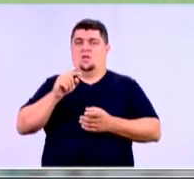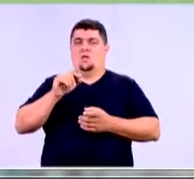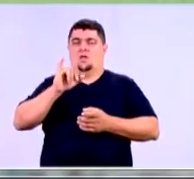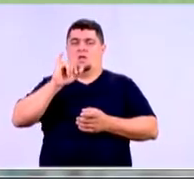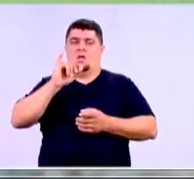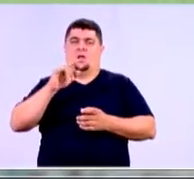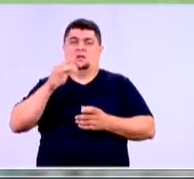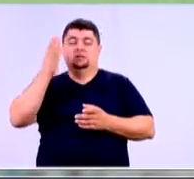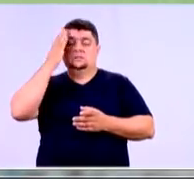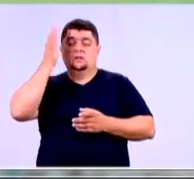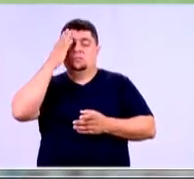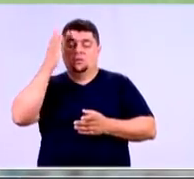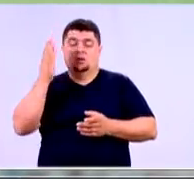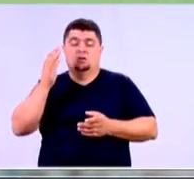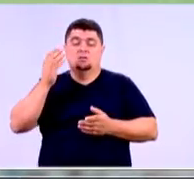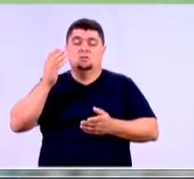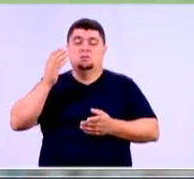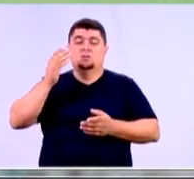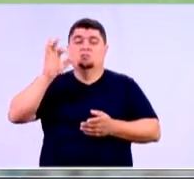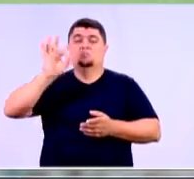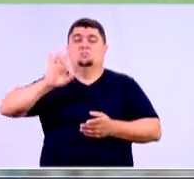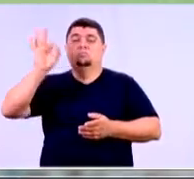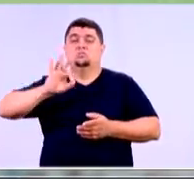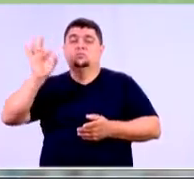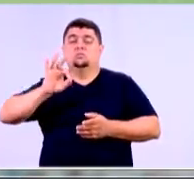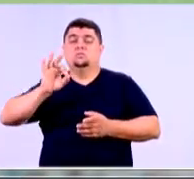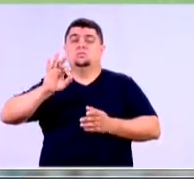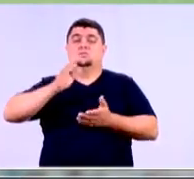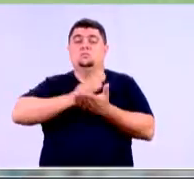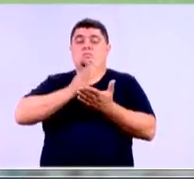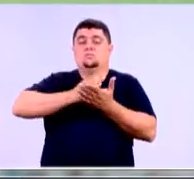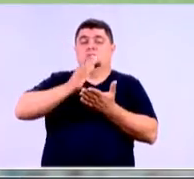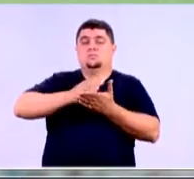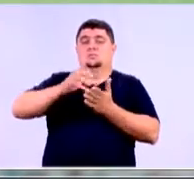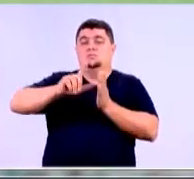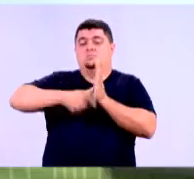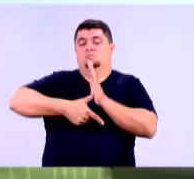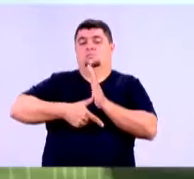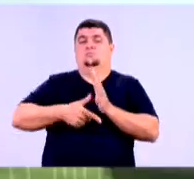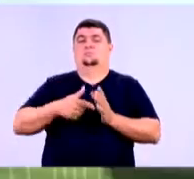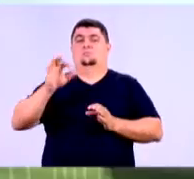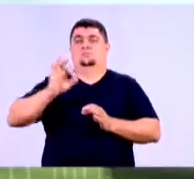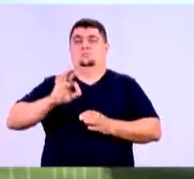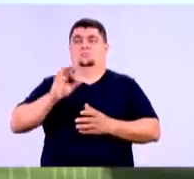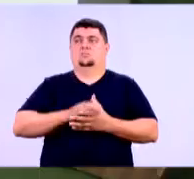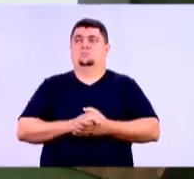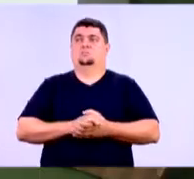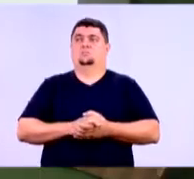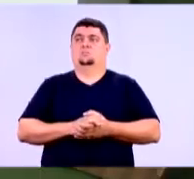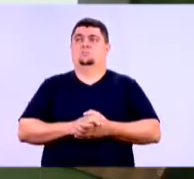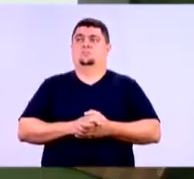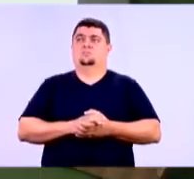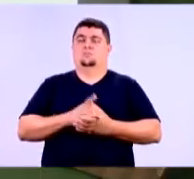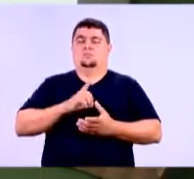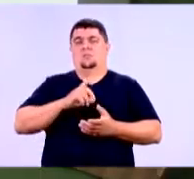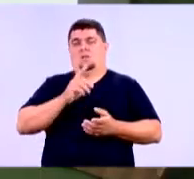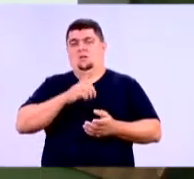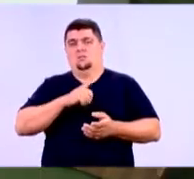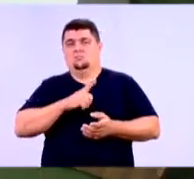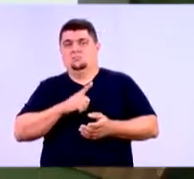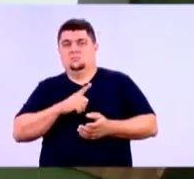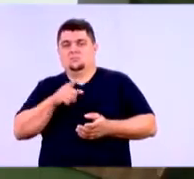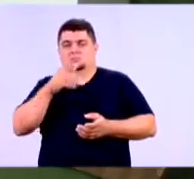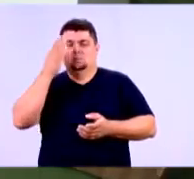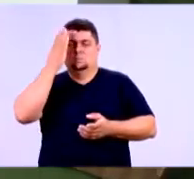você identificar a porcentagem das suas vendas a prazo que estão em atraso. Exatamente, você